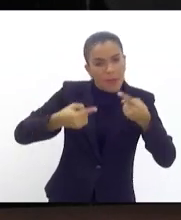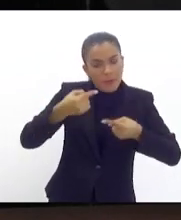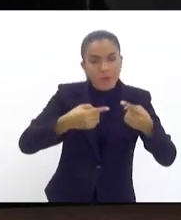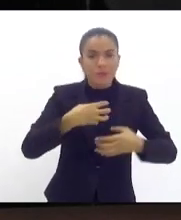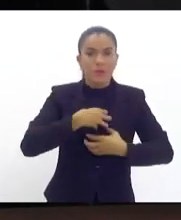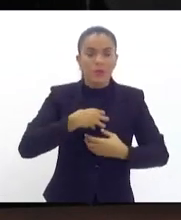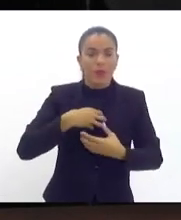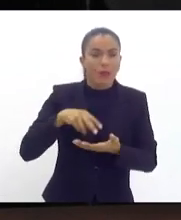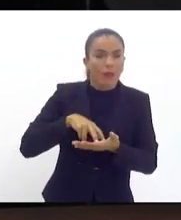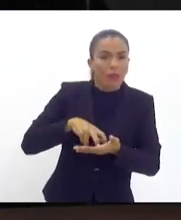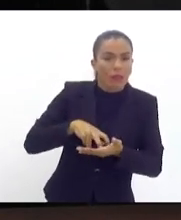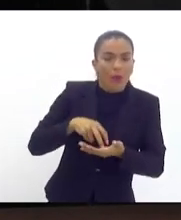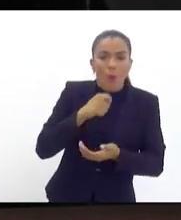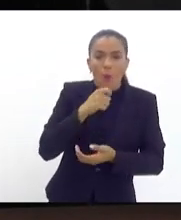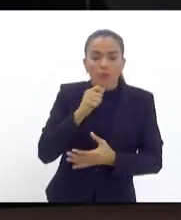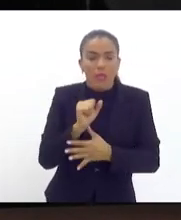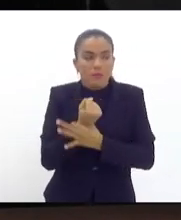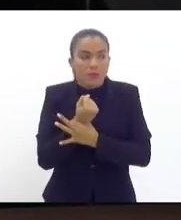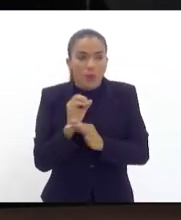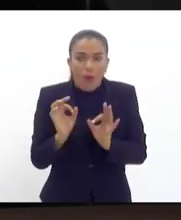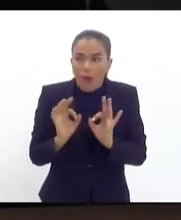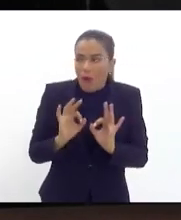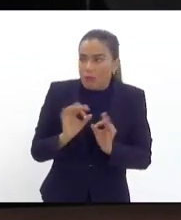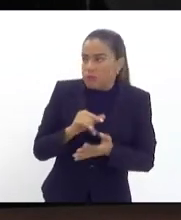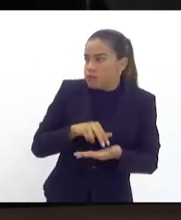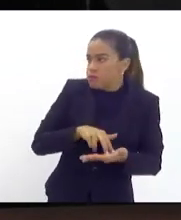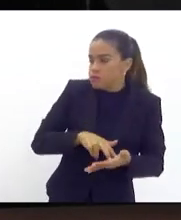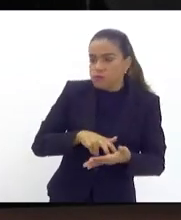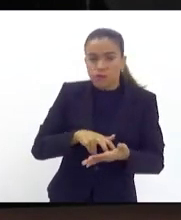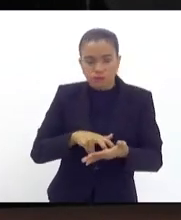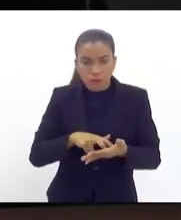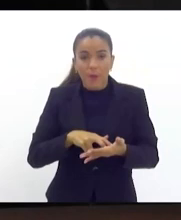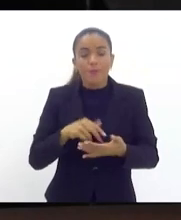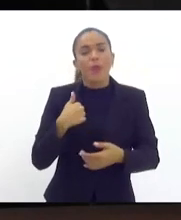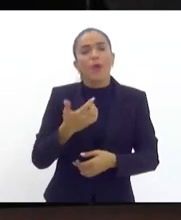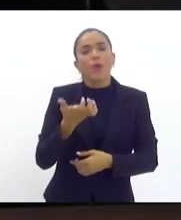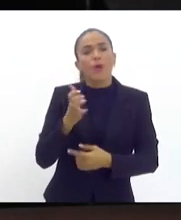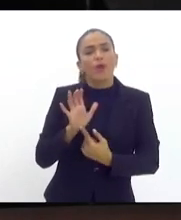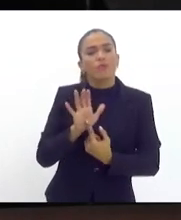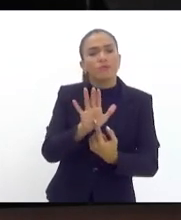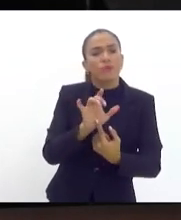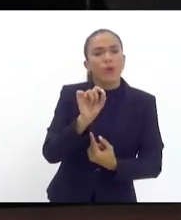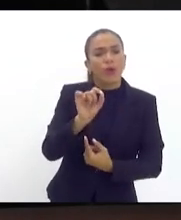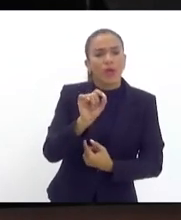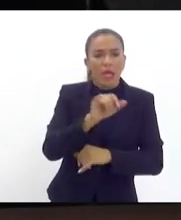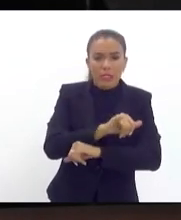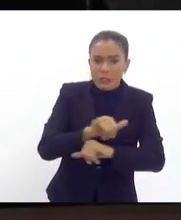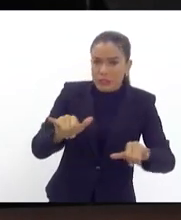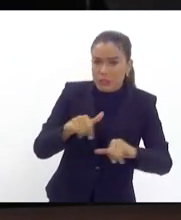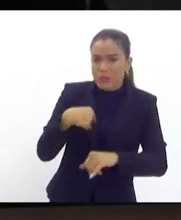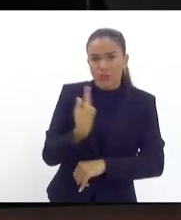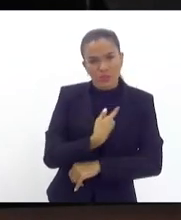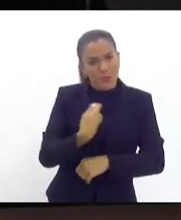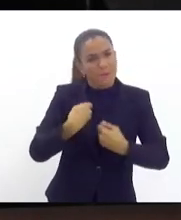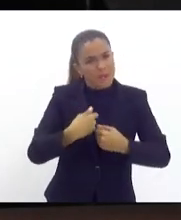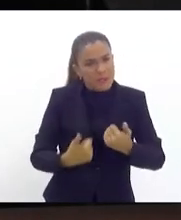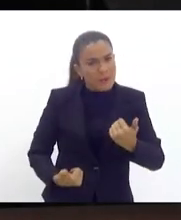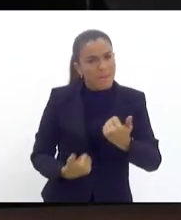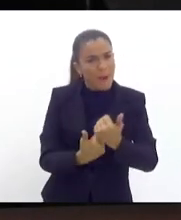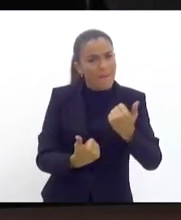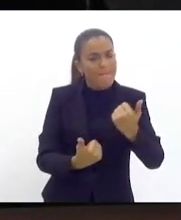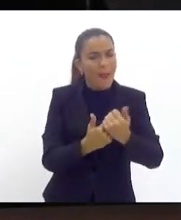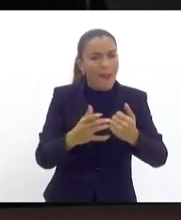sensação de segurança segurança né é eu quero dizer que a gente precisa de outros componentes